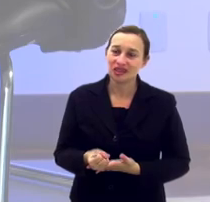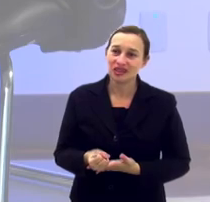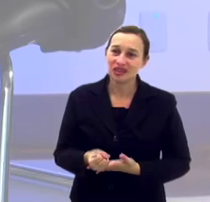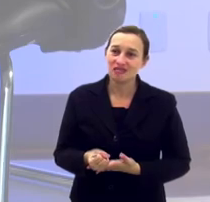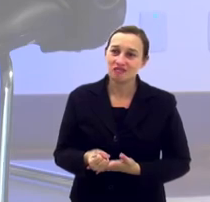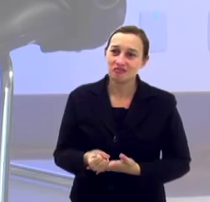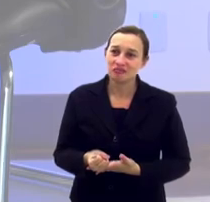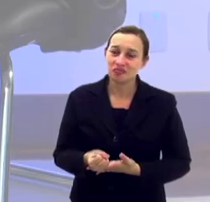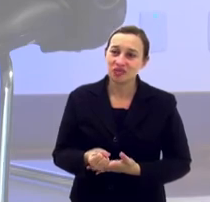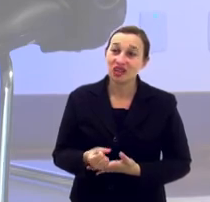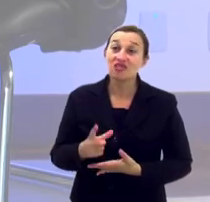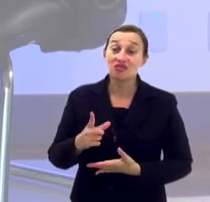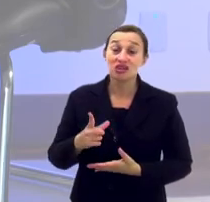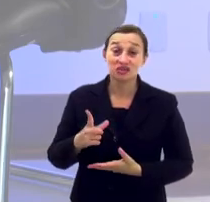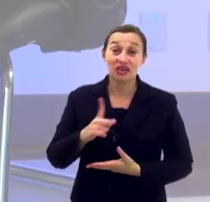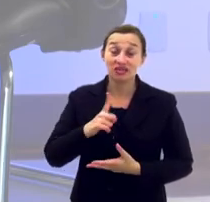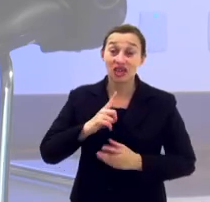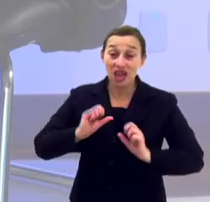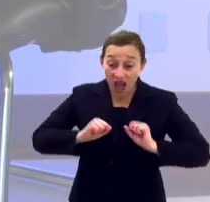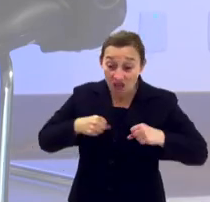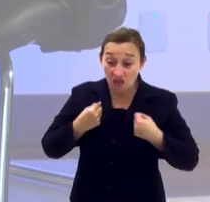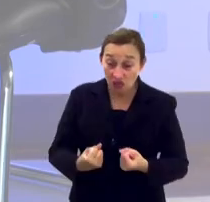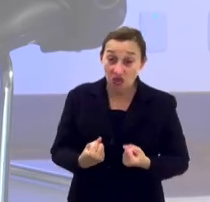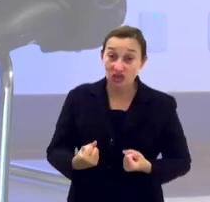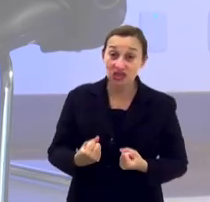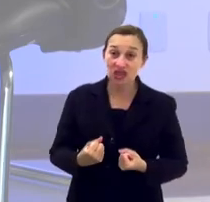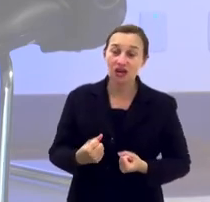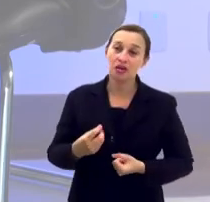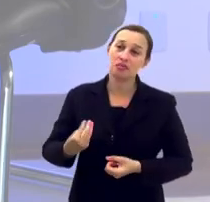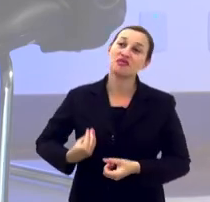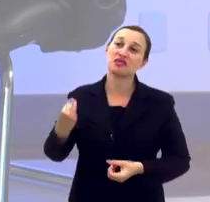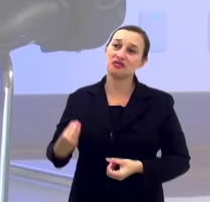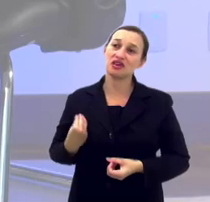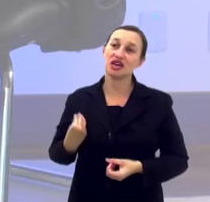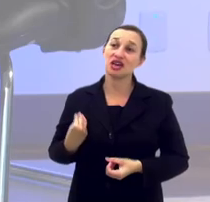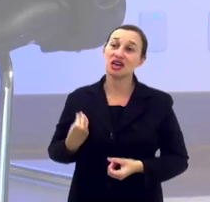Daí é que vem a força para a sobrevivência.